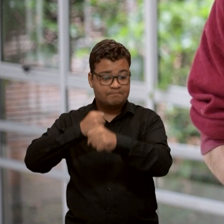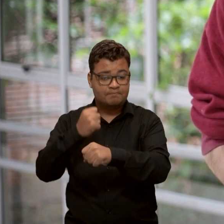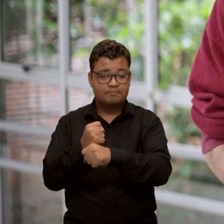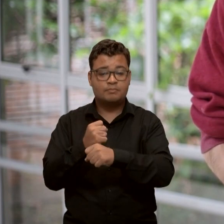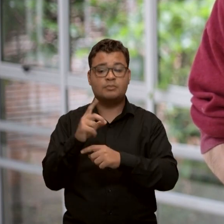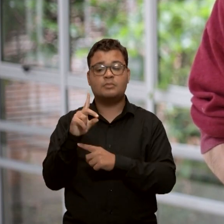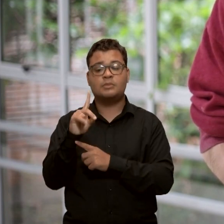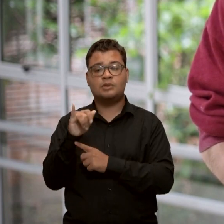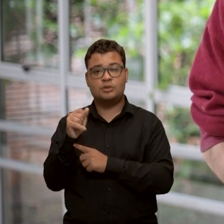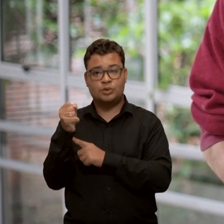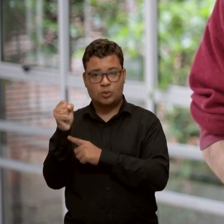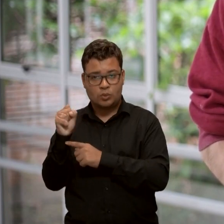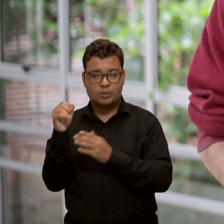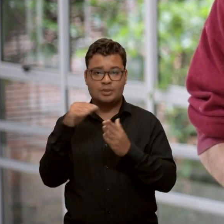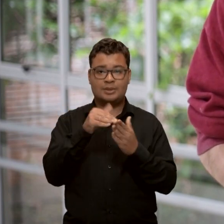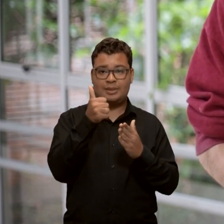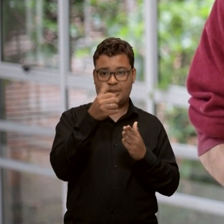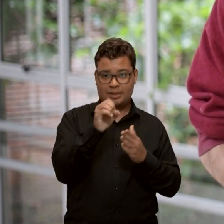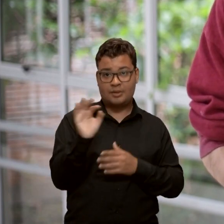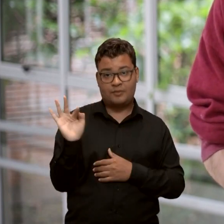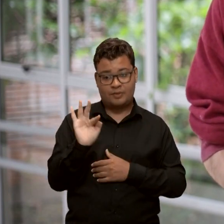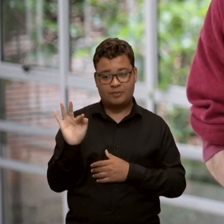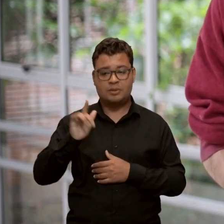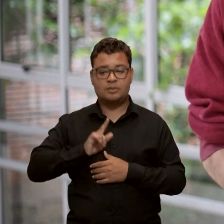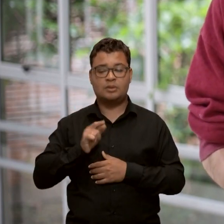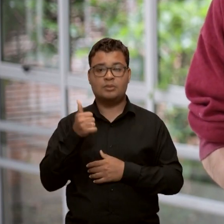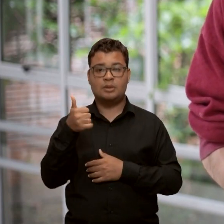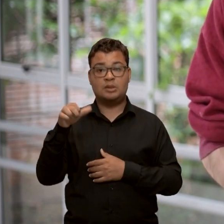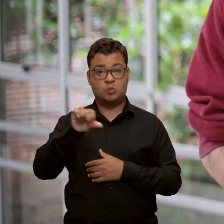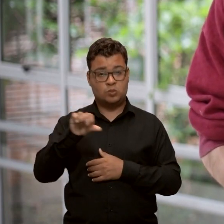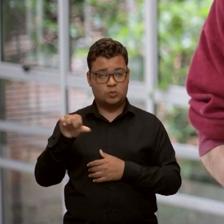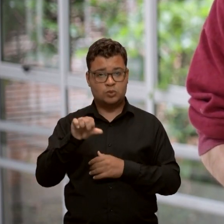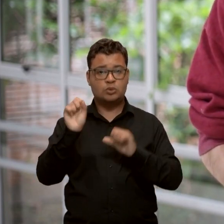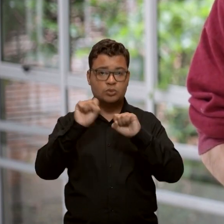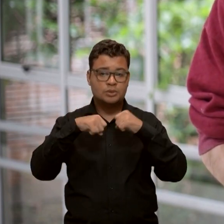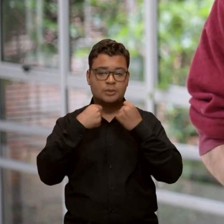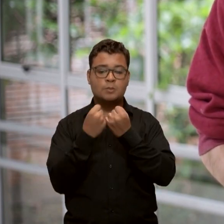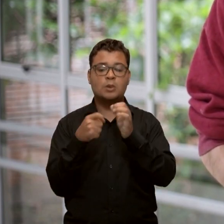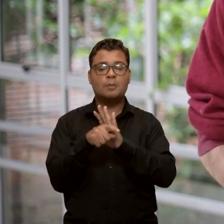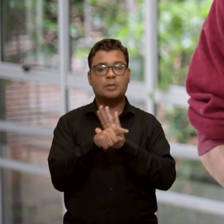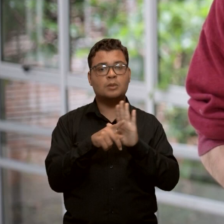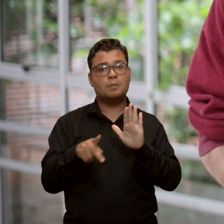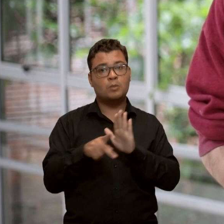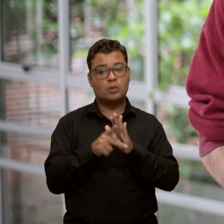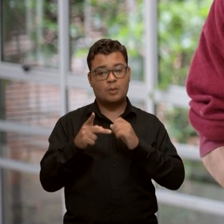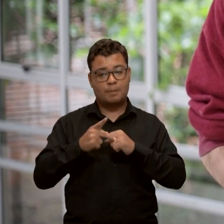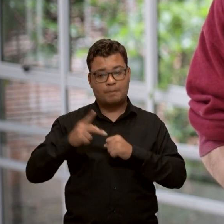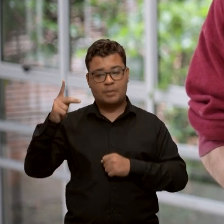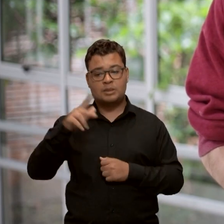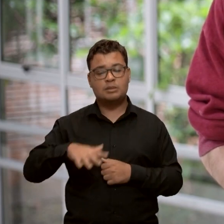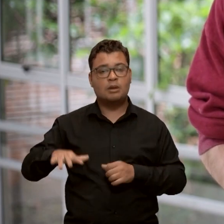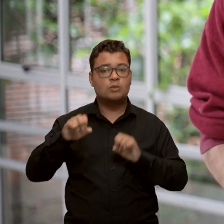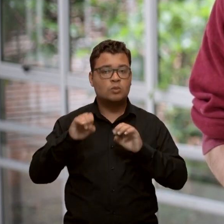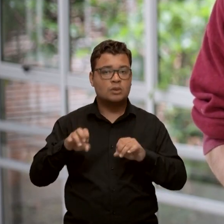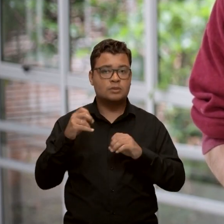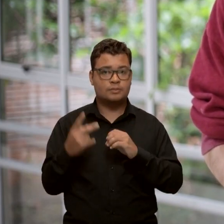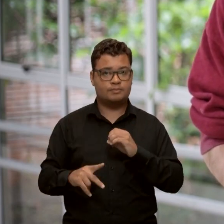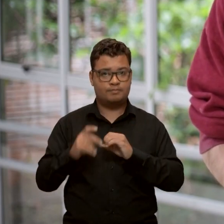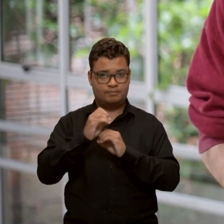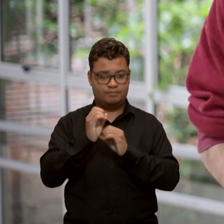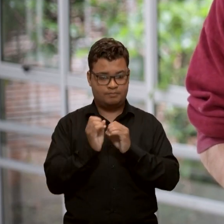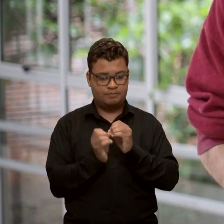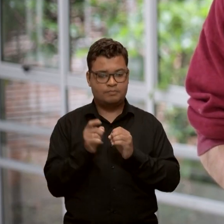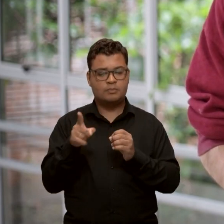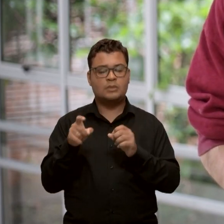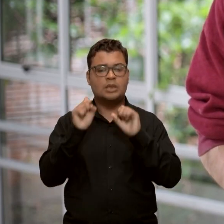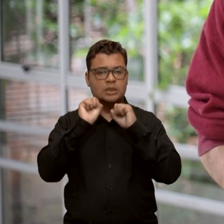ao dia 10 de fevereiro, será realizado o 19º Seminário de Pesquisa do Programa de Pós-Graduação em Educação da UFG. O seminário tem